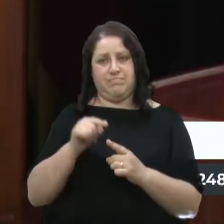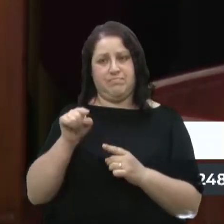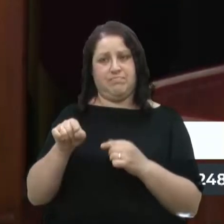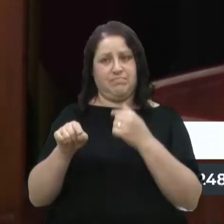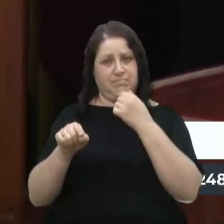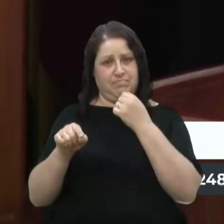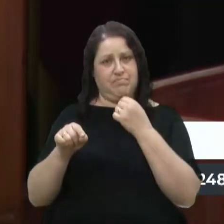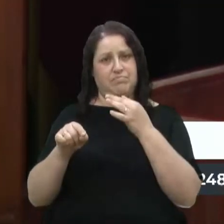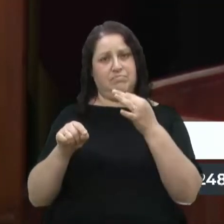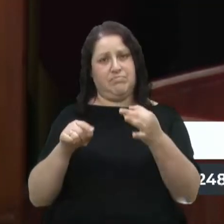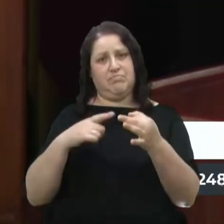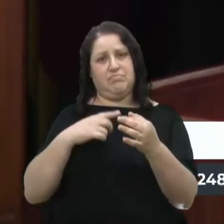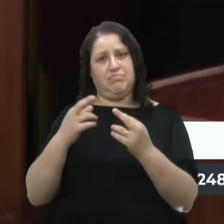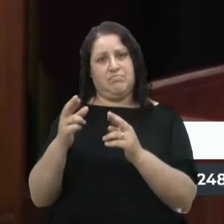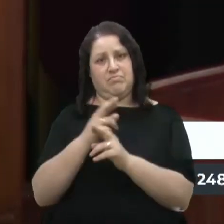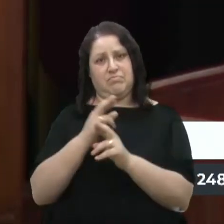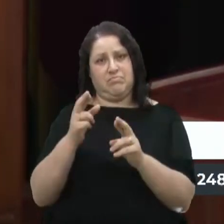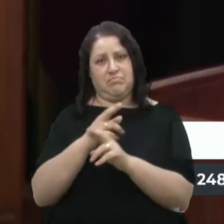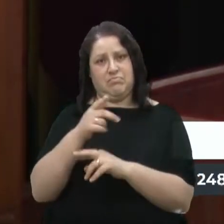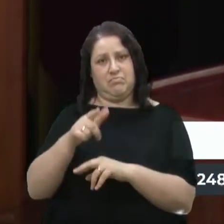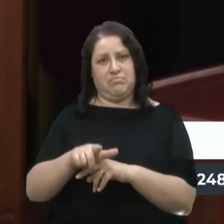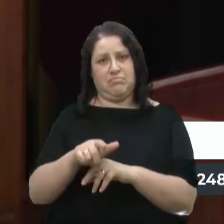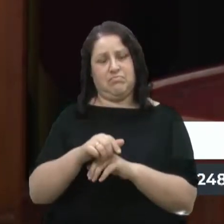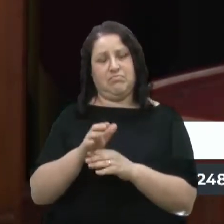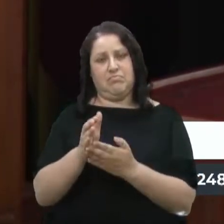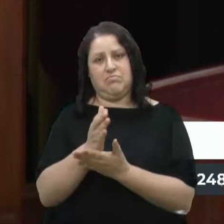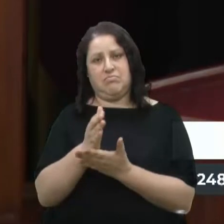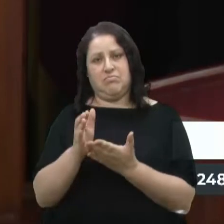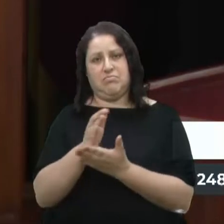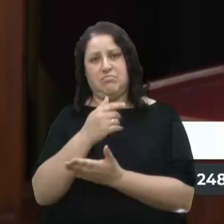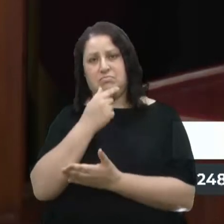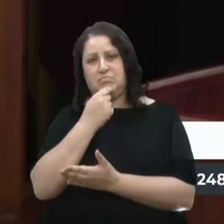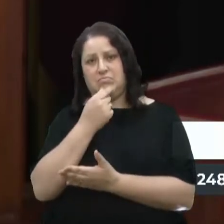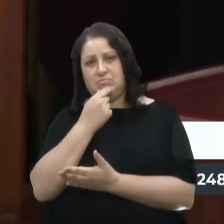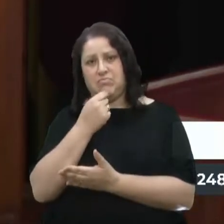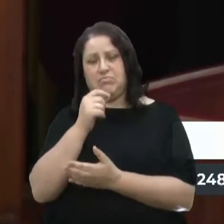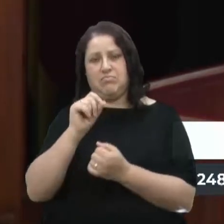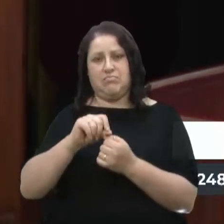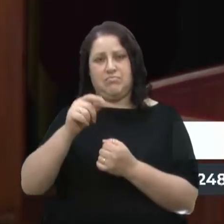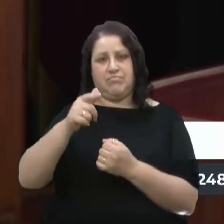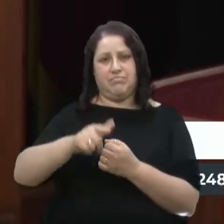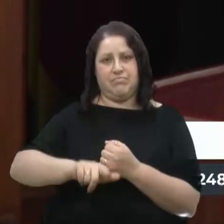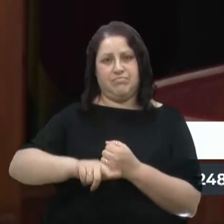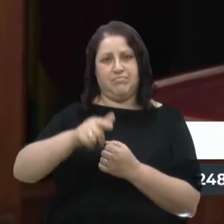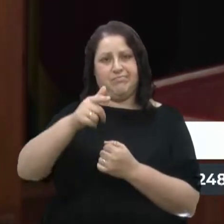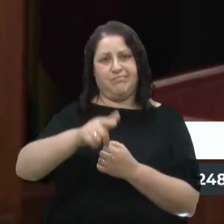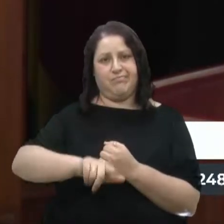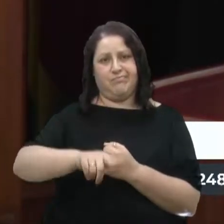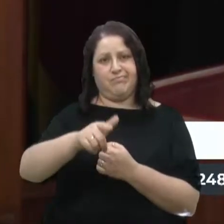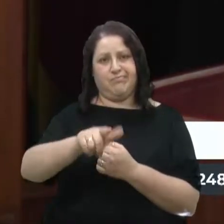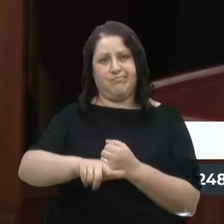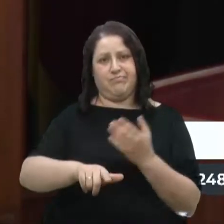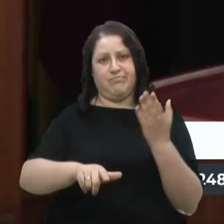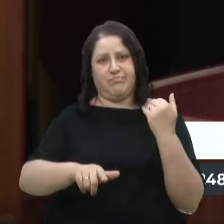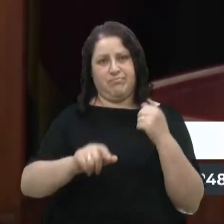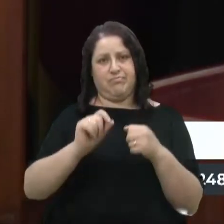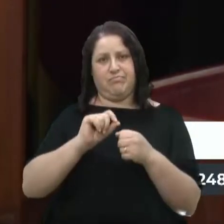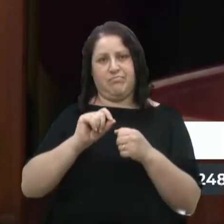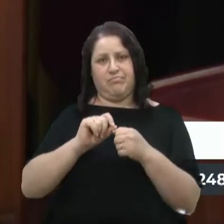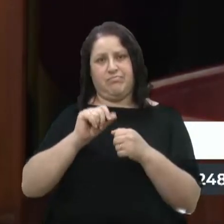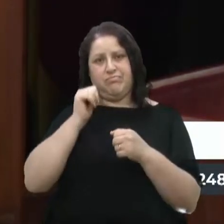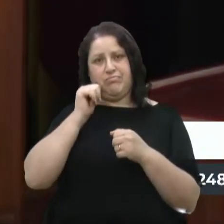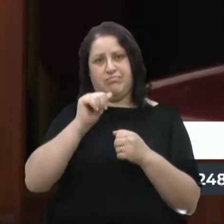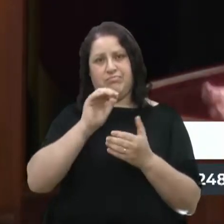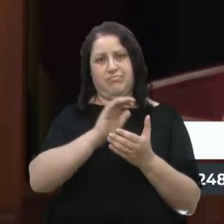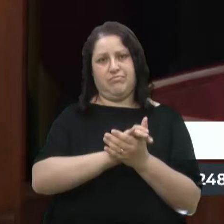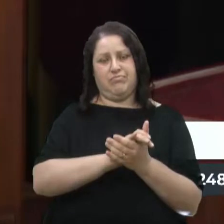outros relacionamentos e muitas vezes ele acaba repetindo aquilo que ele fazia com a sua